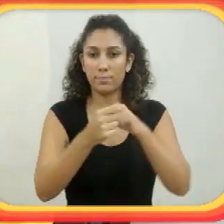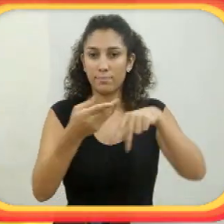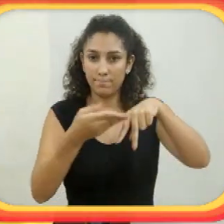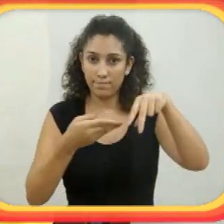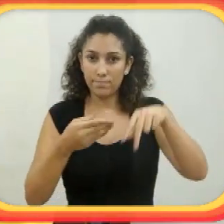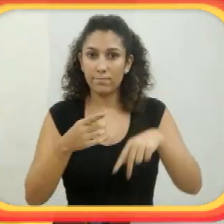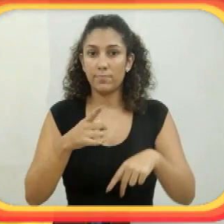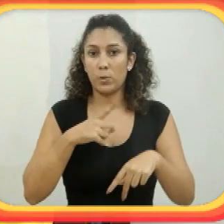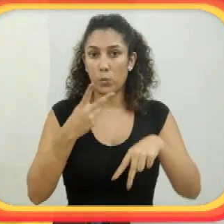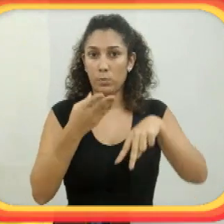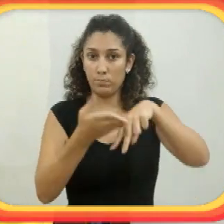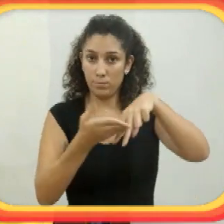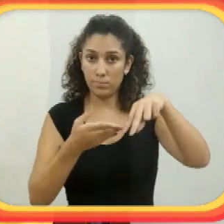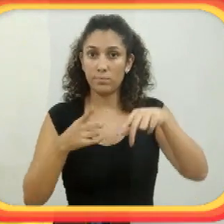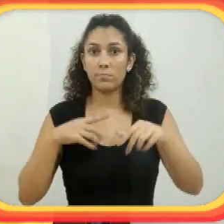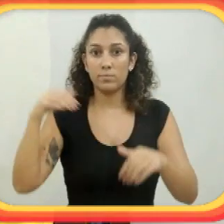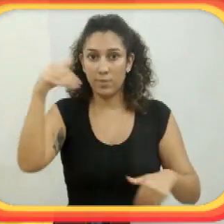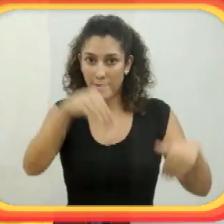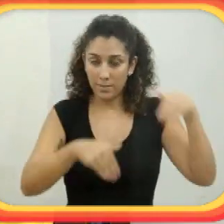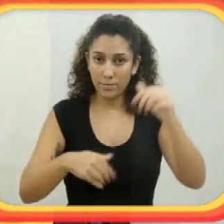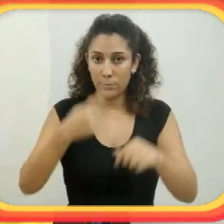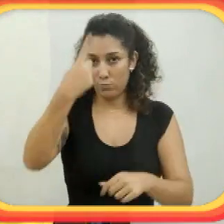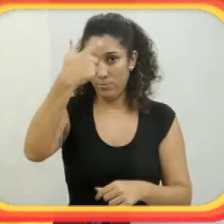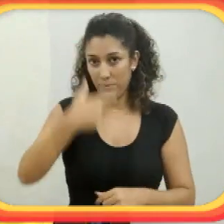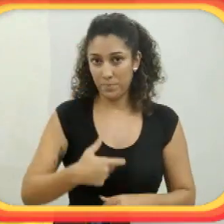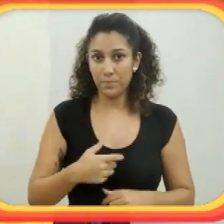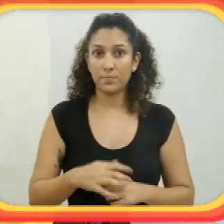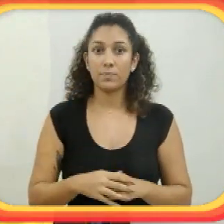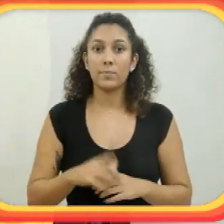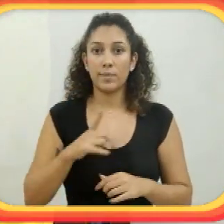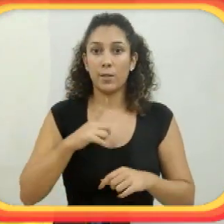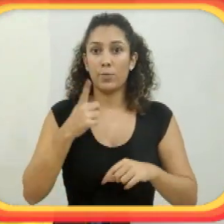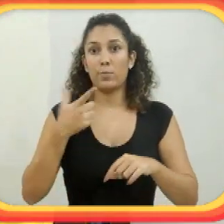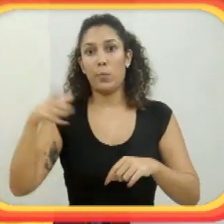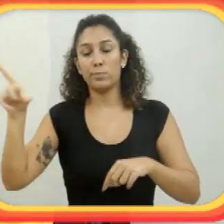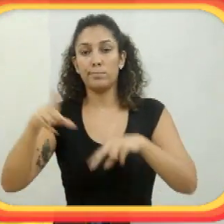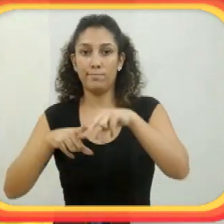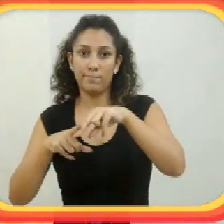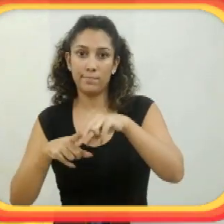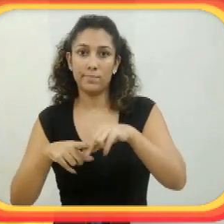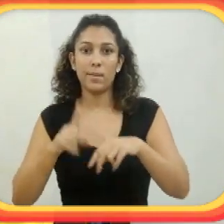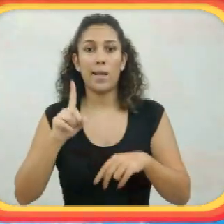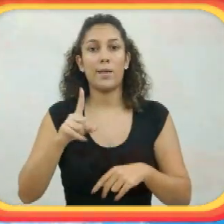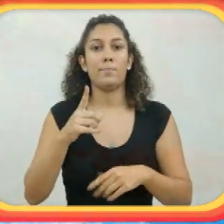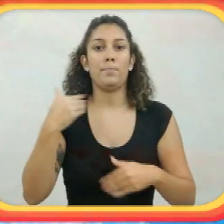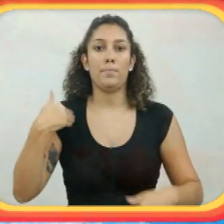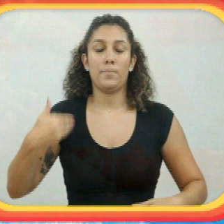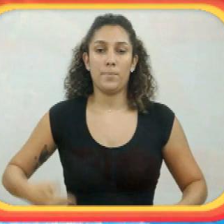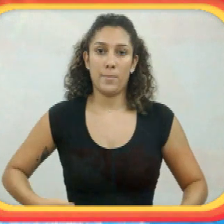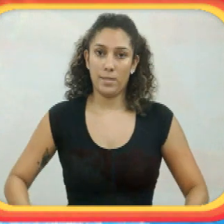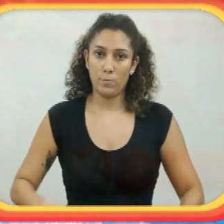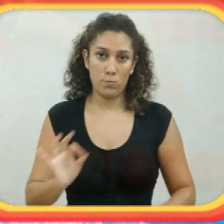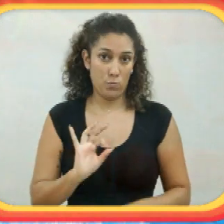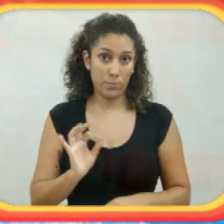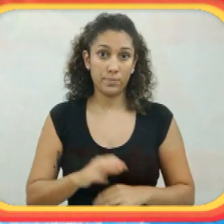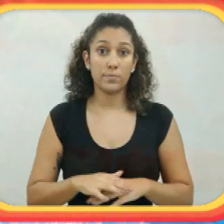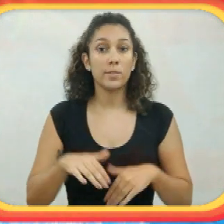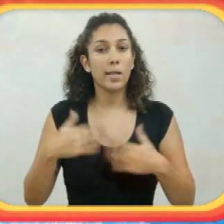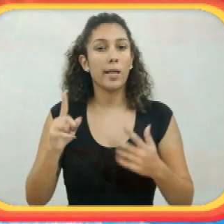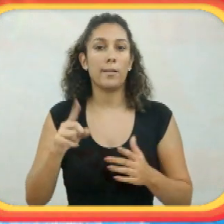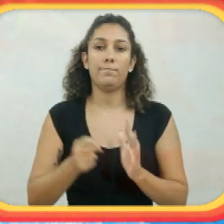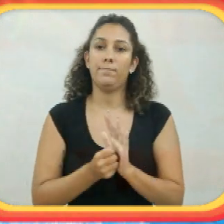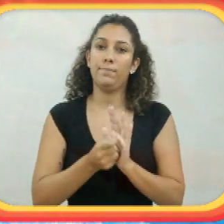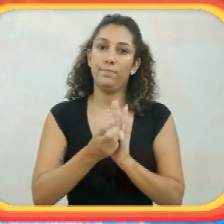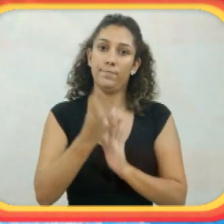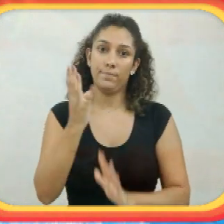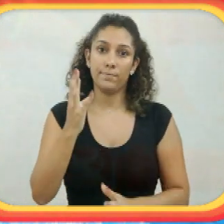vezes você vê um atleta amputado das duas pernas nadando com um atleta que tem as duas pernas,